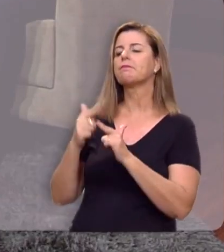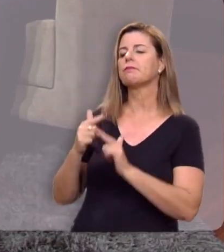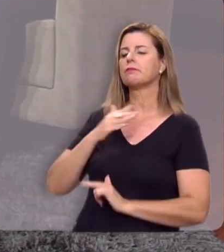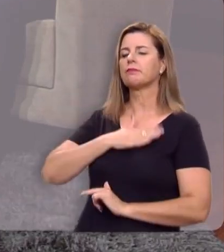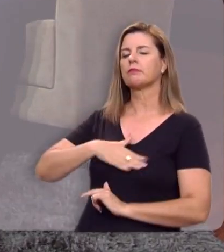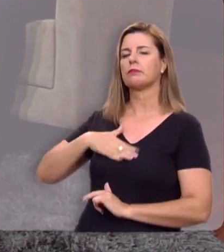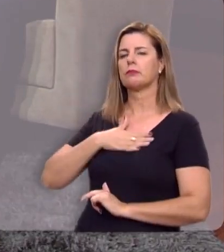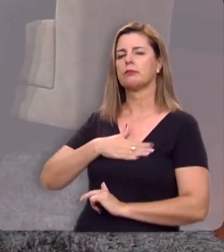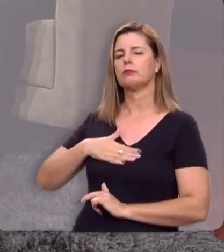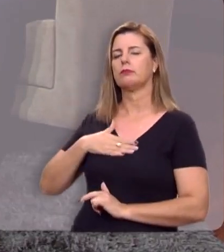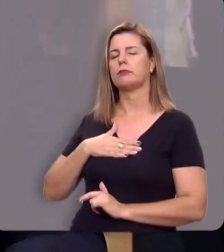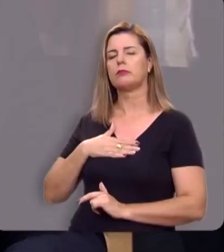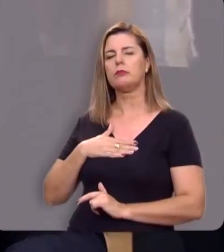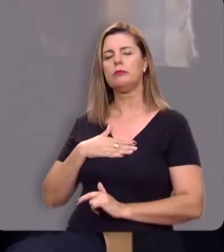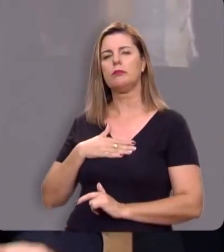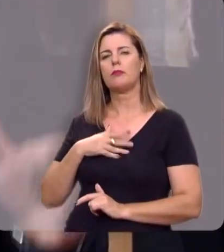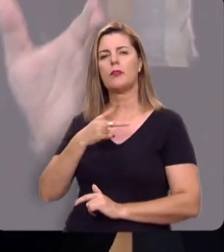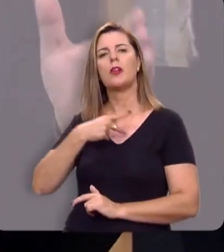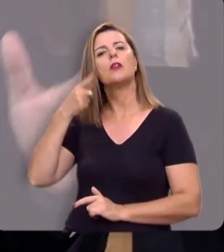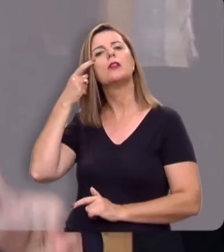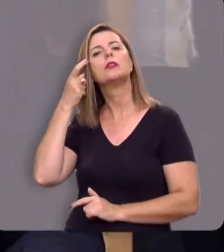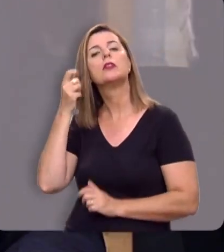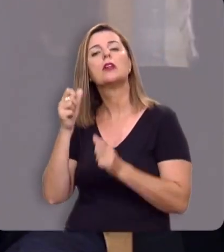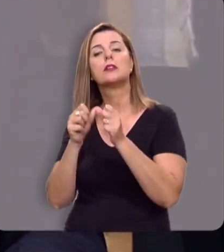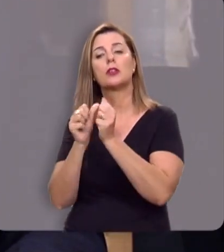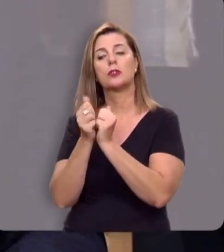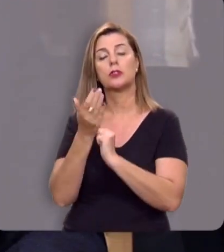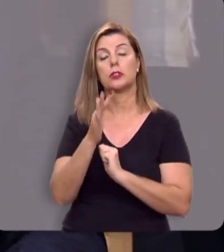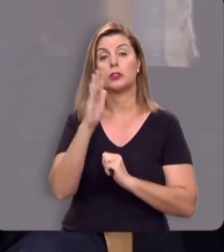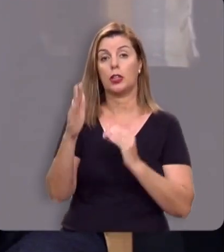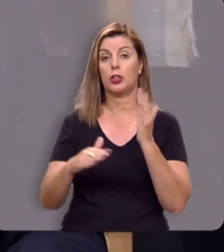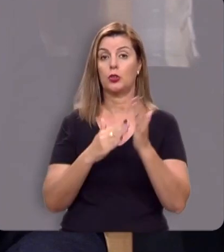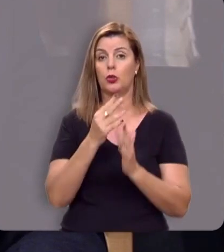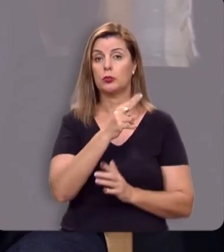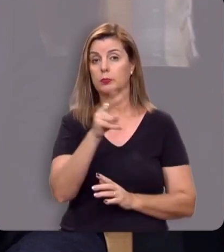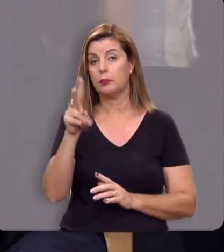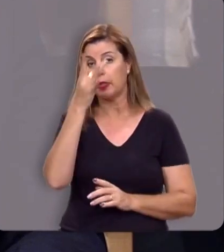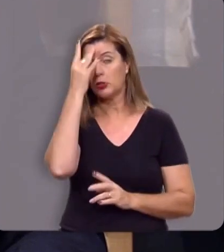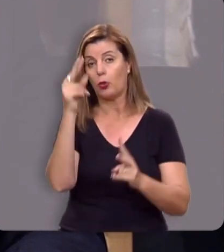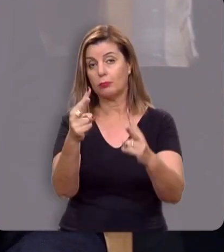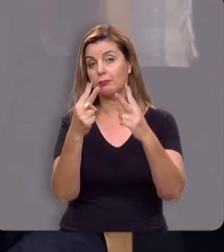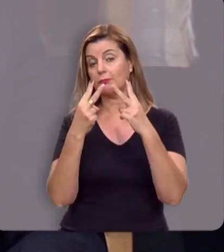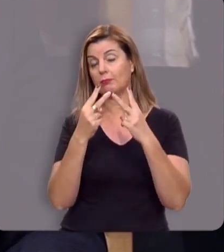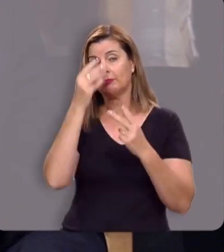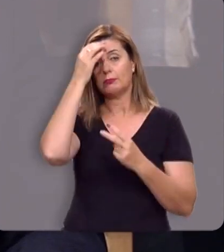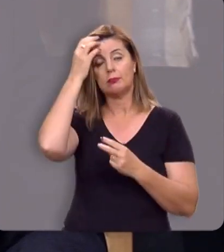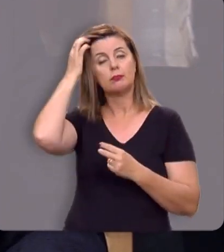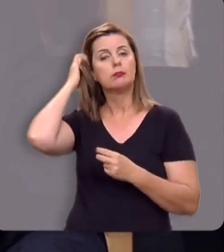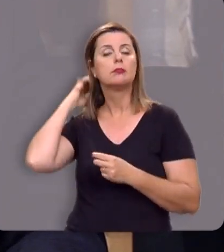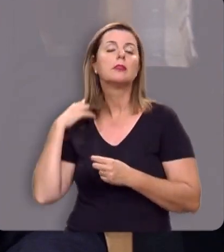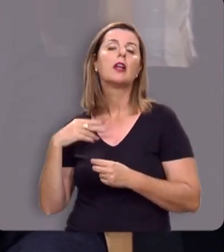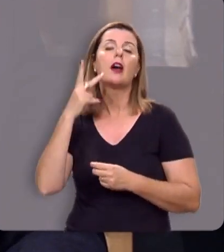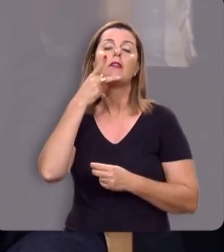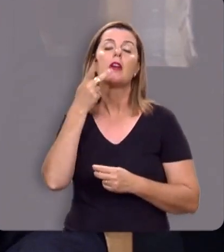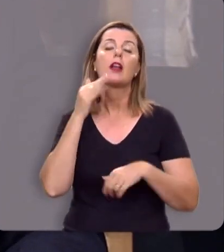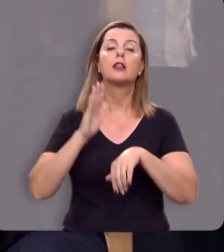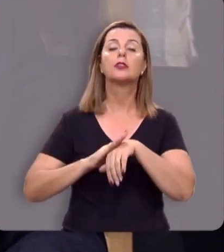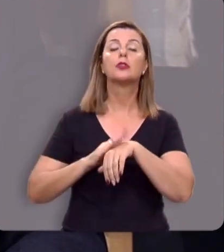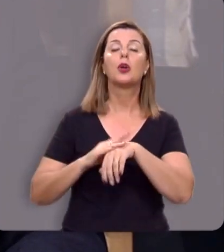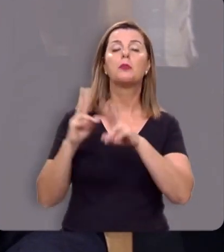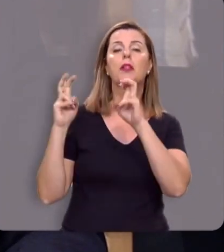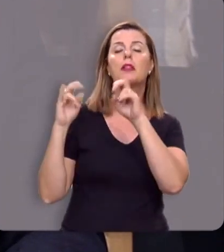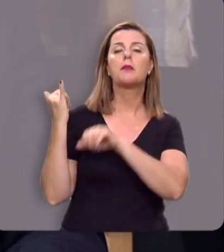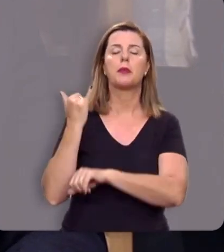prazer imenso, Reverendo Rodrigo, estar aqui com você e com todos os nossos telespectadores para falarmos sobre um tema